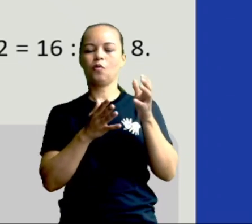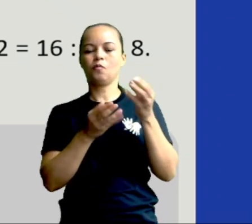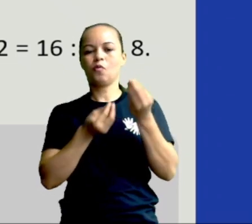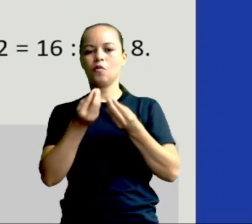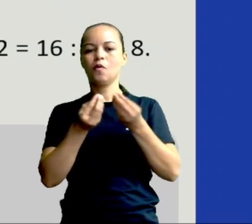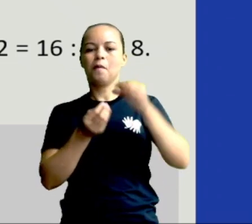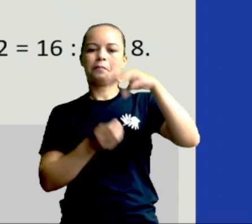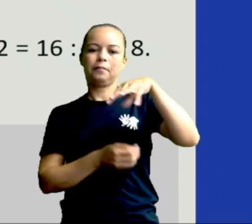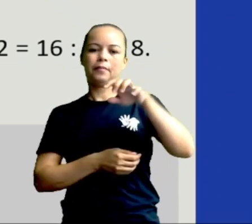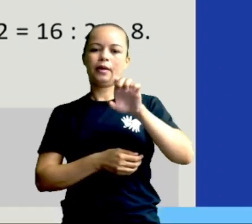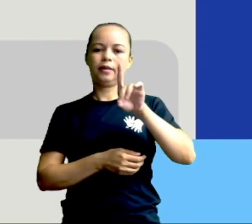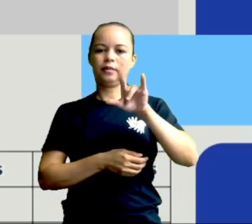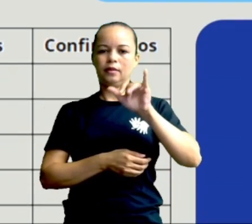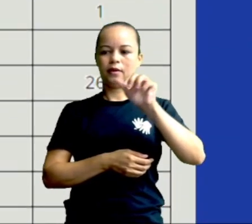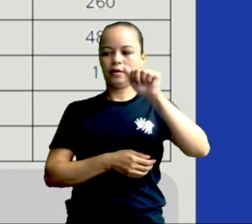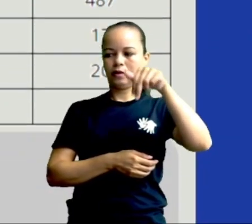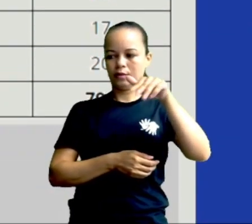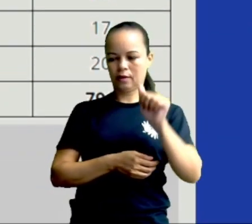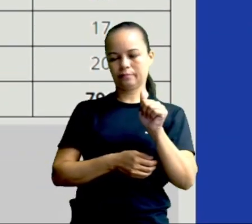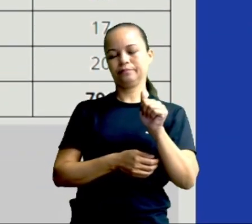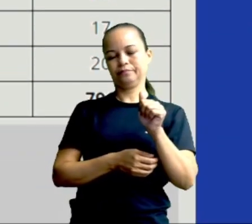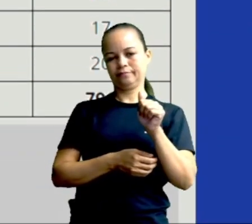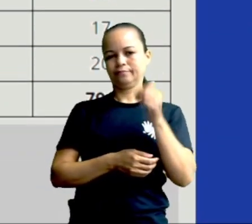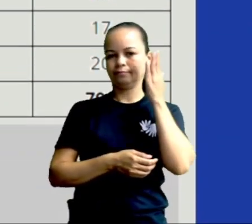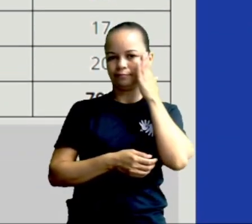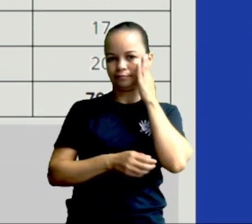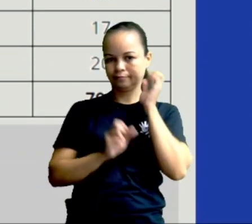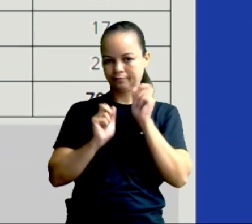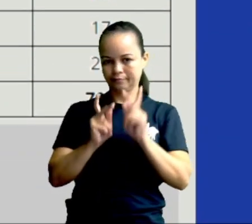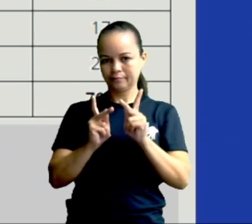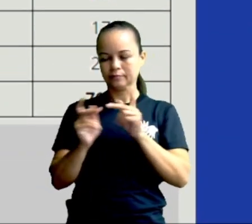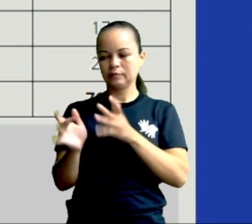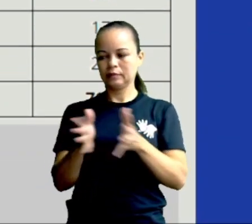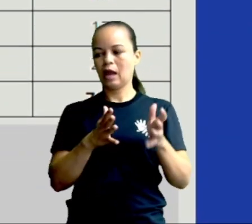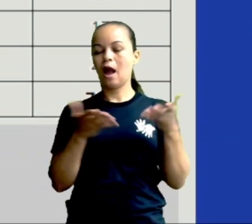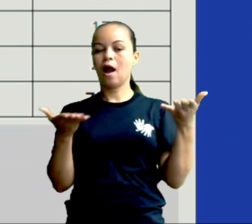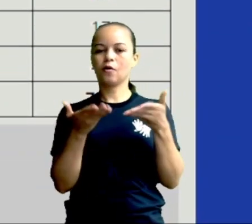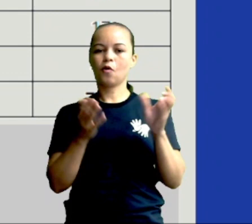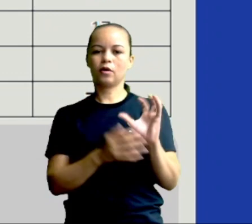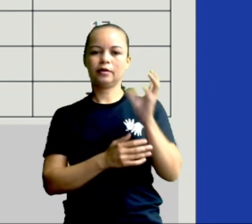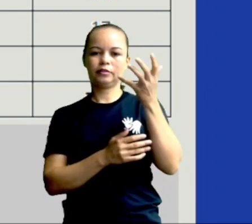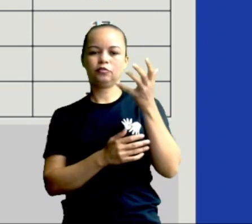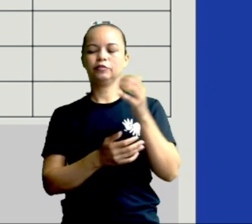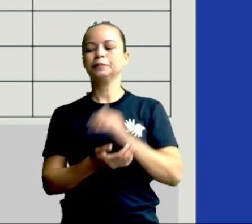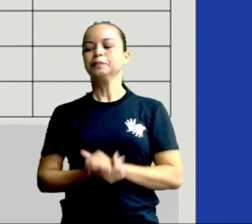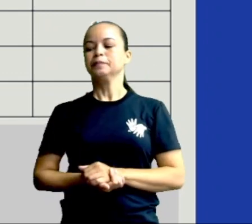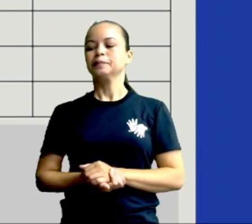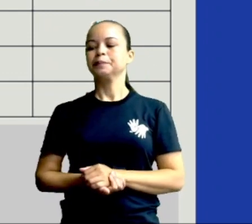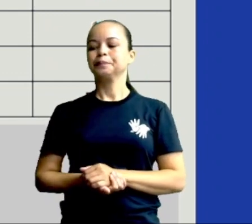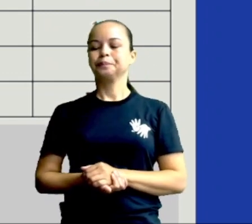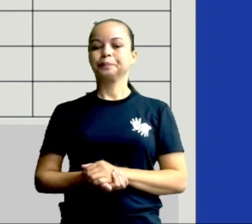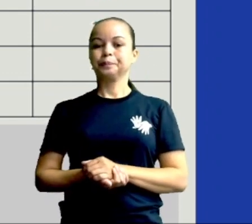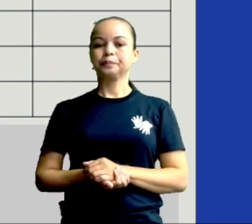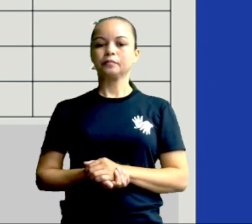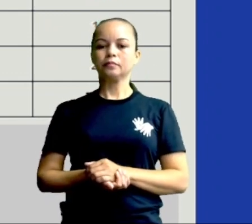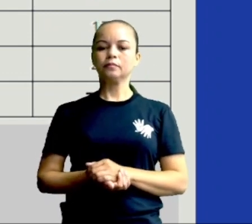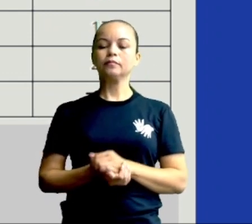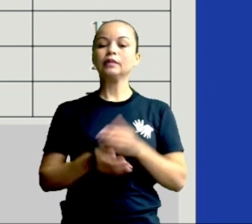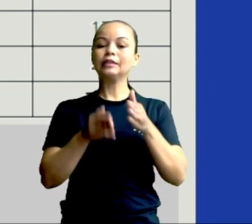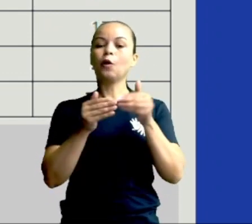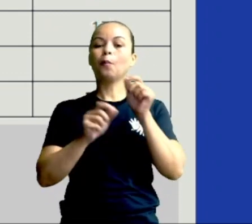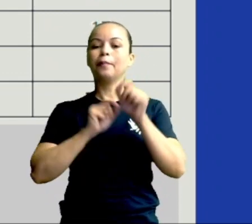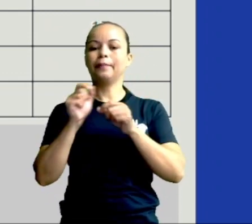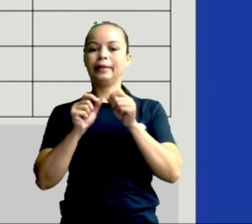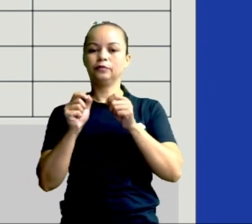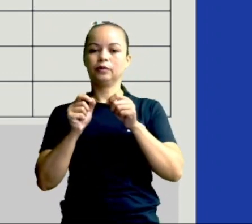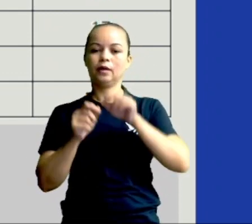mediana, ok? Deu para entender? Vamos para a próxima, então vamos solucionar o nosso problema aí. Então, vamos primeiro, o que é que ele pede aí? Né? Que a gente